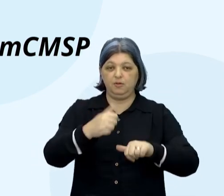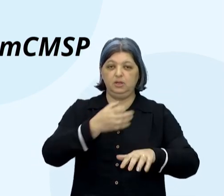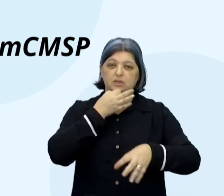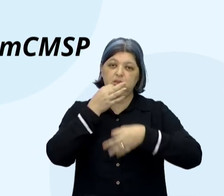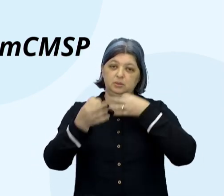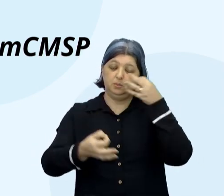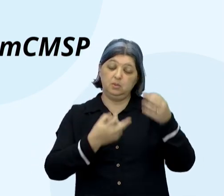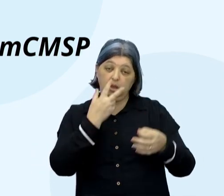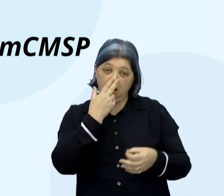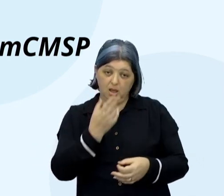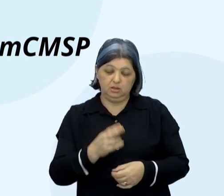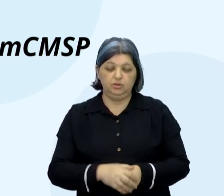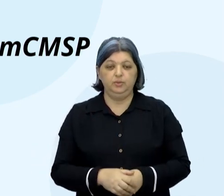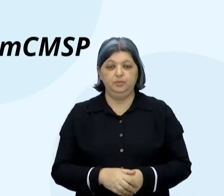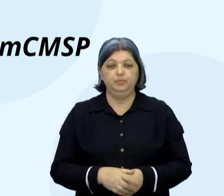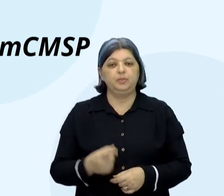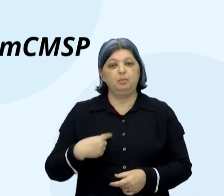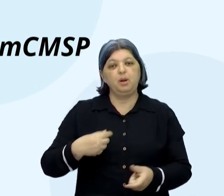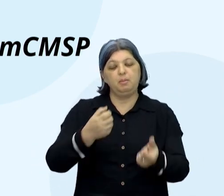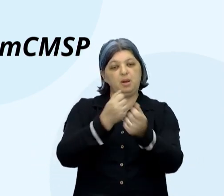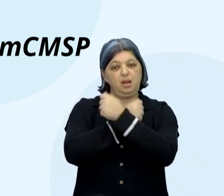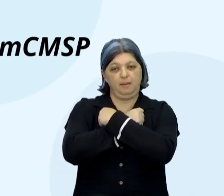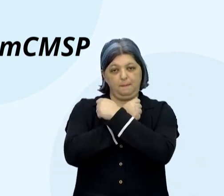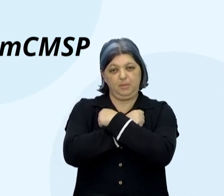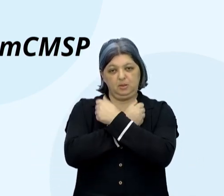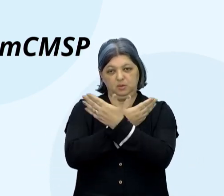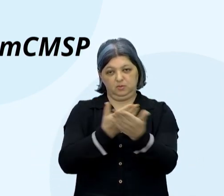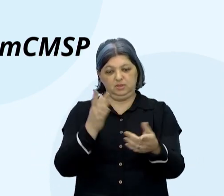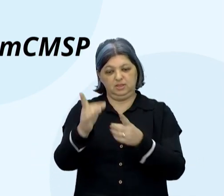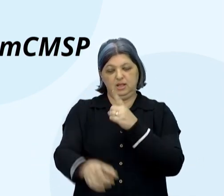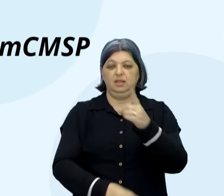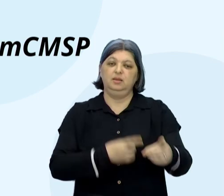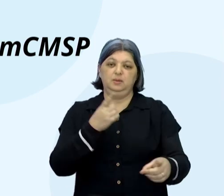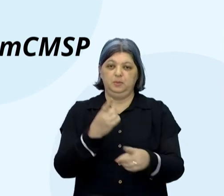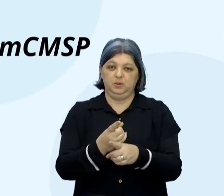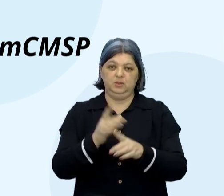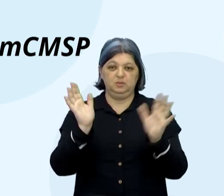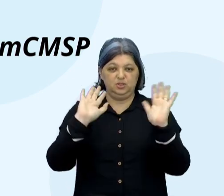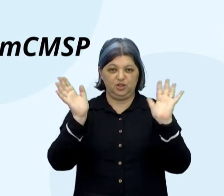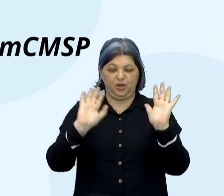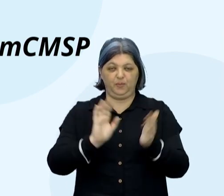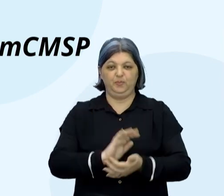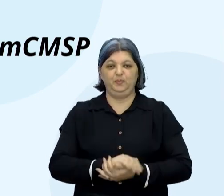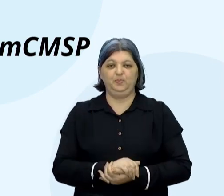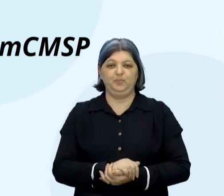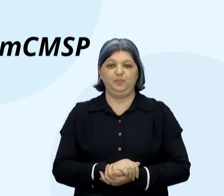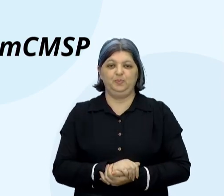está achando. E eu já deixo o meu abraço para vocês. E até a próxima, pessoal. Tchau, tchau!